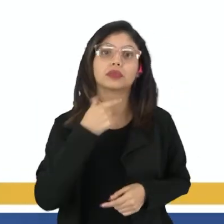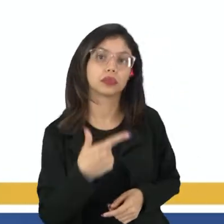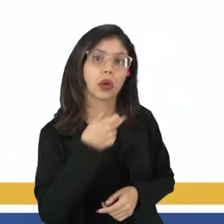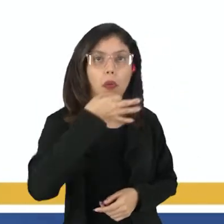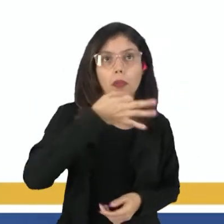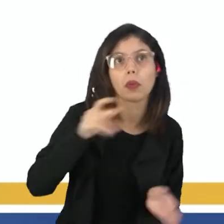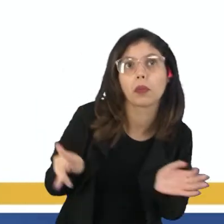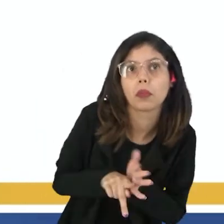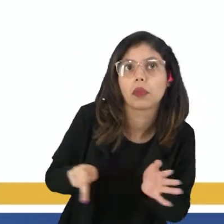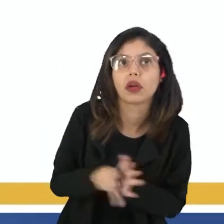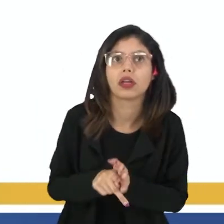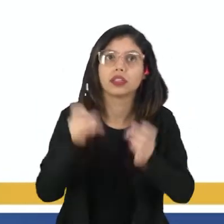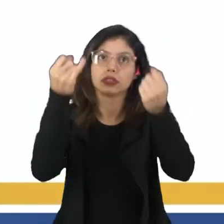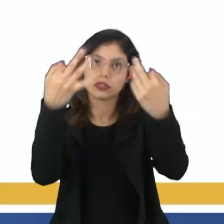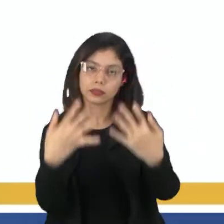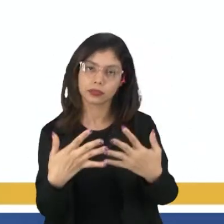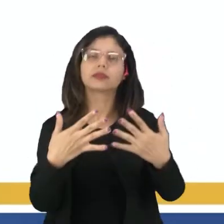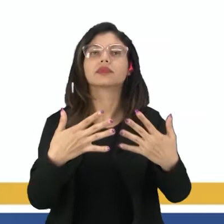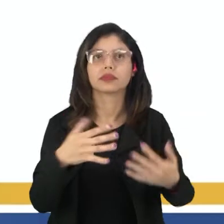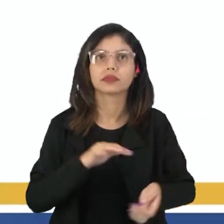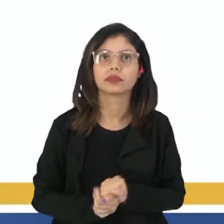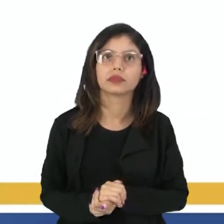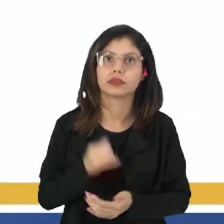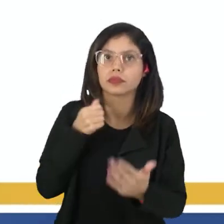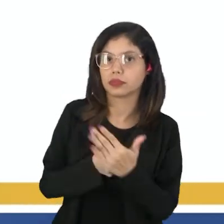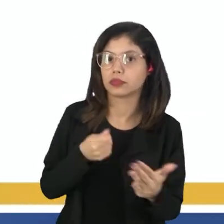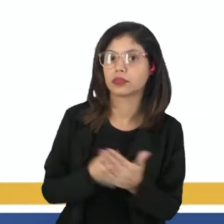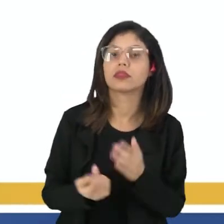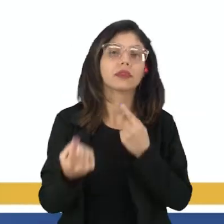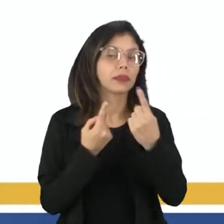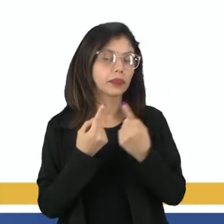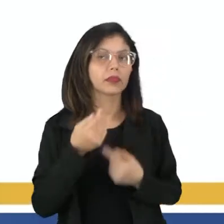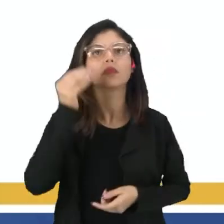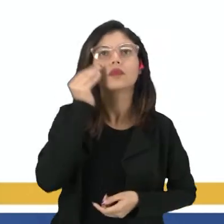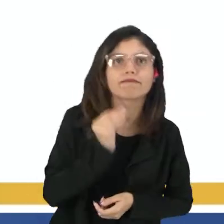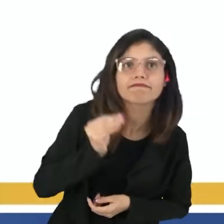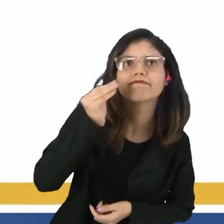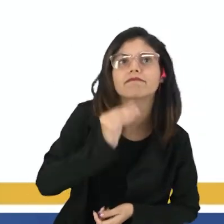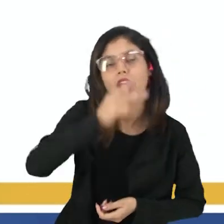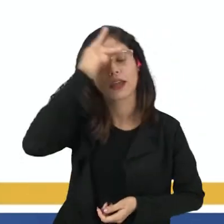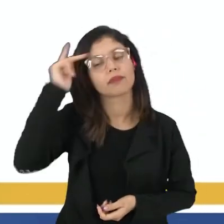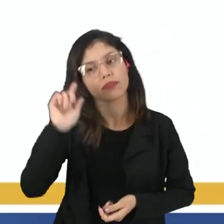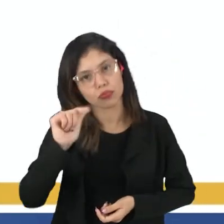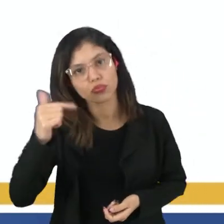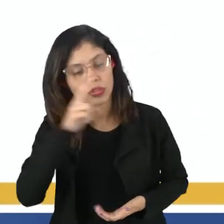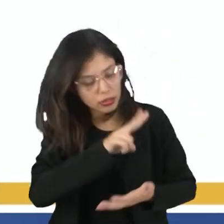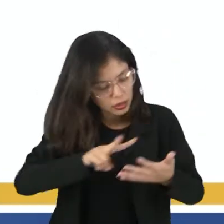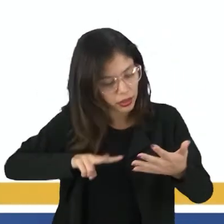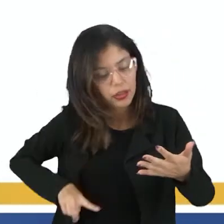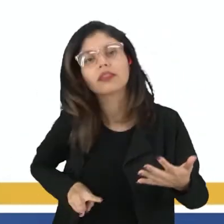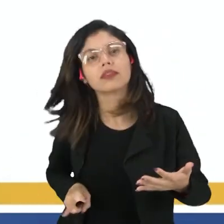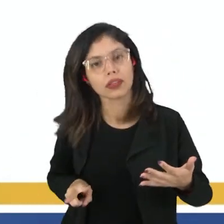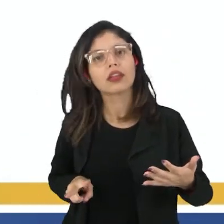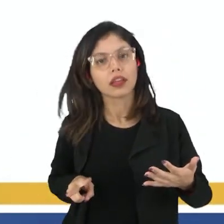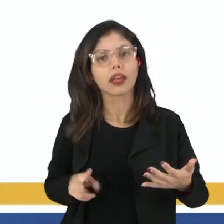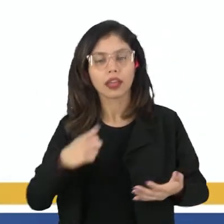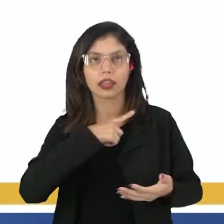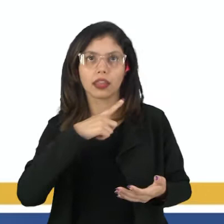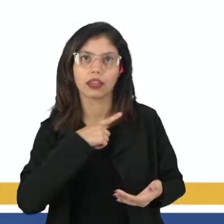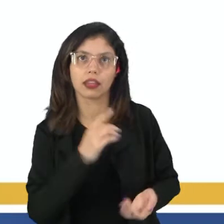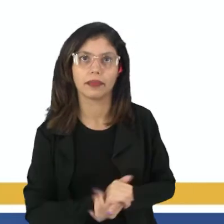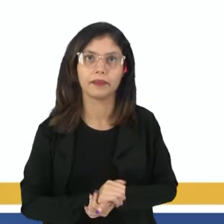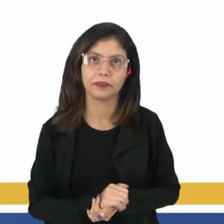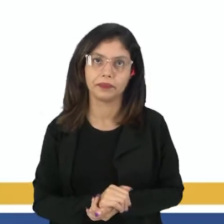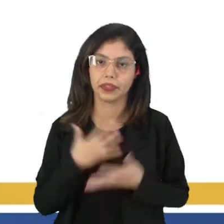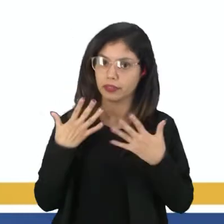dar uma opinião, é justificá-la, sustentá-la para tentar convencer o ouvinte ou o leitor. Para isso,